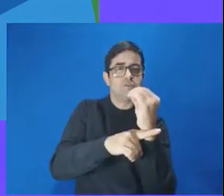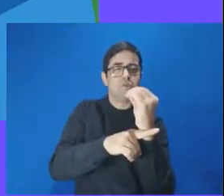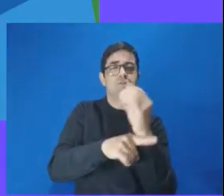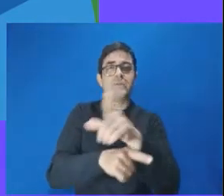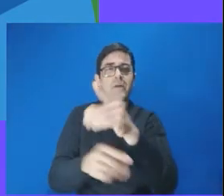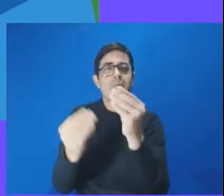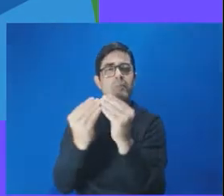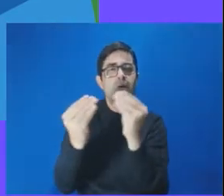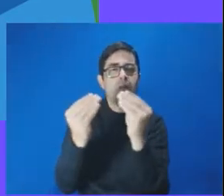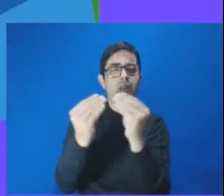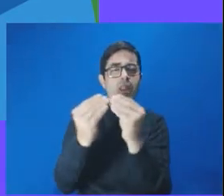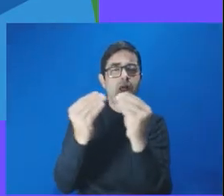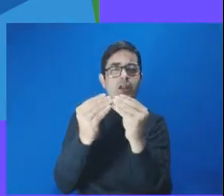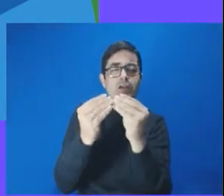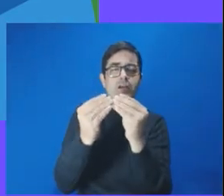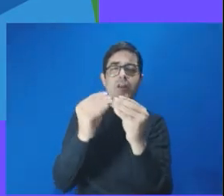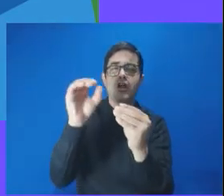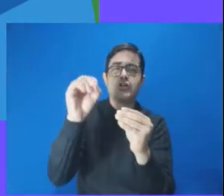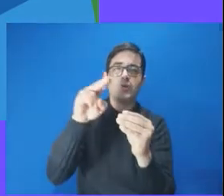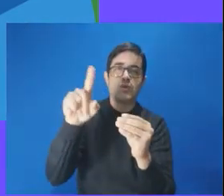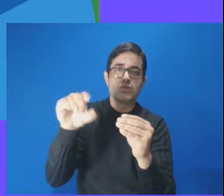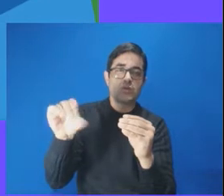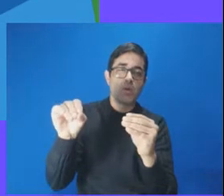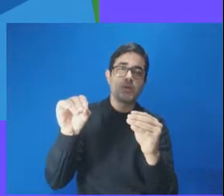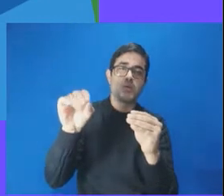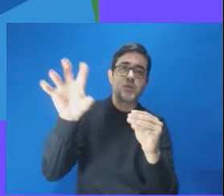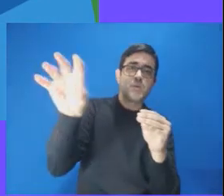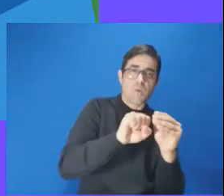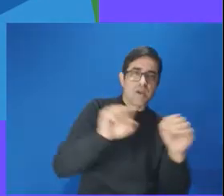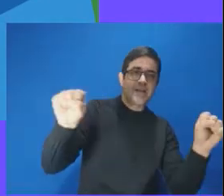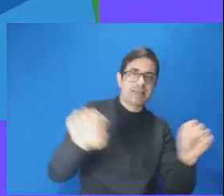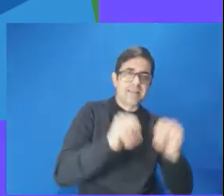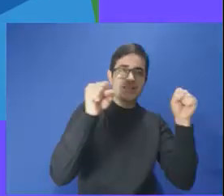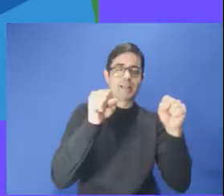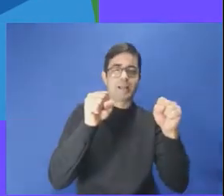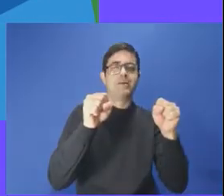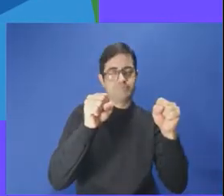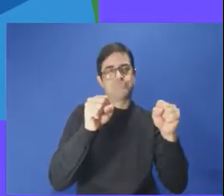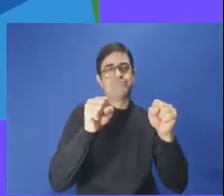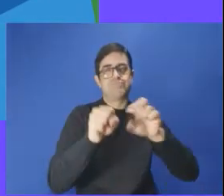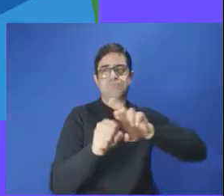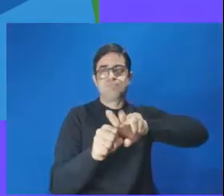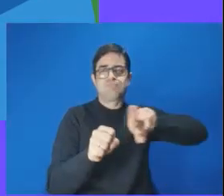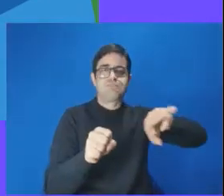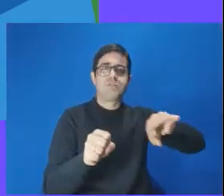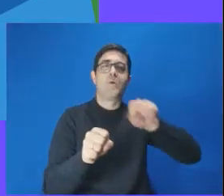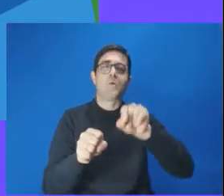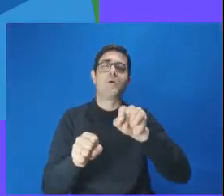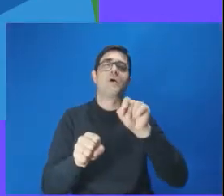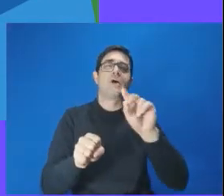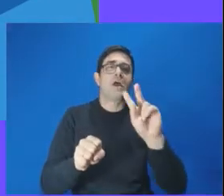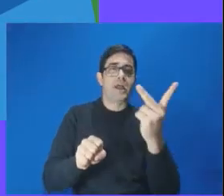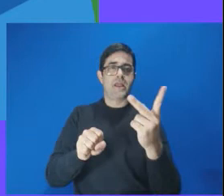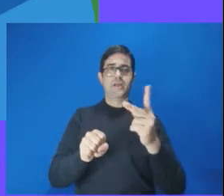molécula de oxigênio e produz a molécula de ozônio. Já a molécula de ozônio absorve radiação UV e se quebra, liberando moléculas